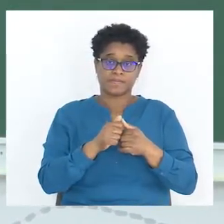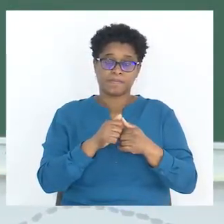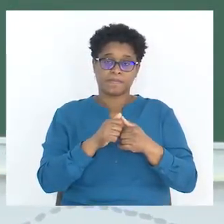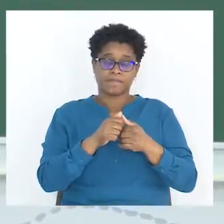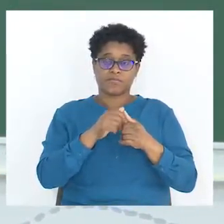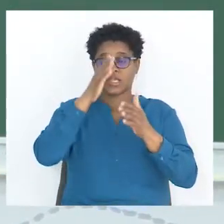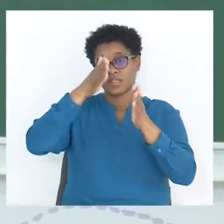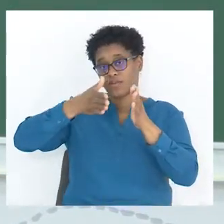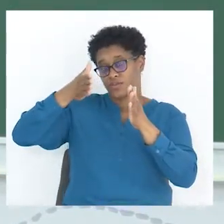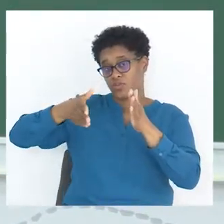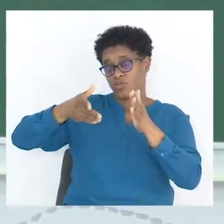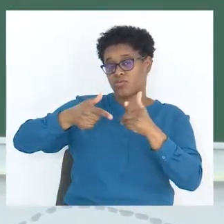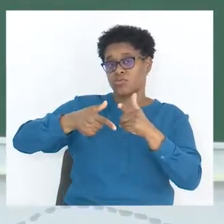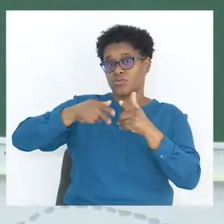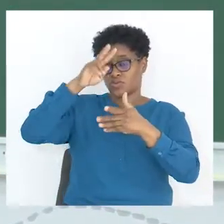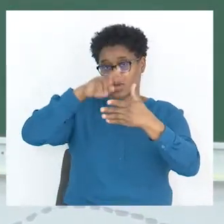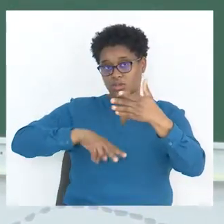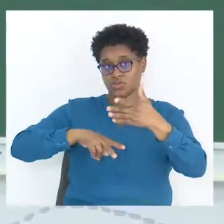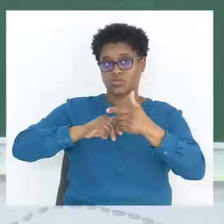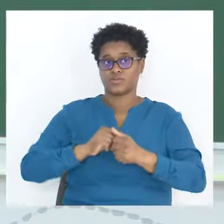do texto.